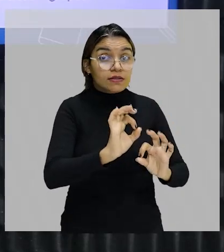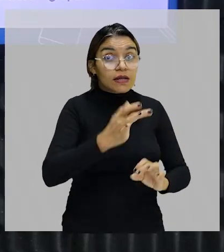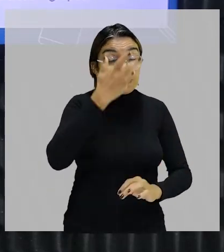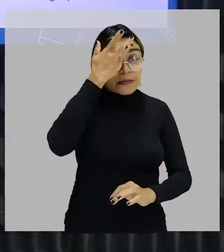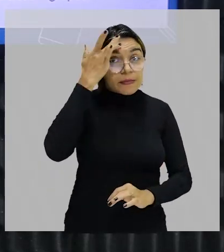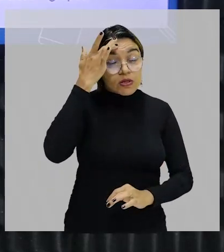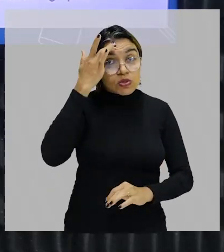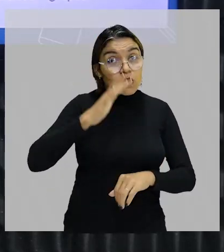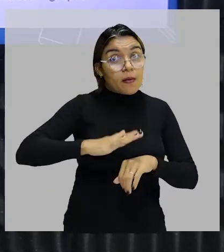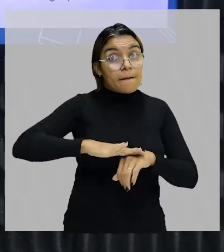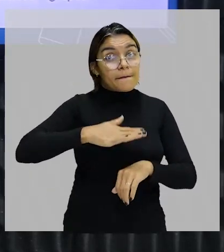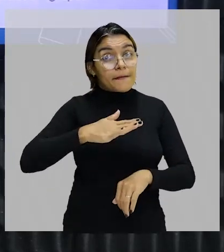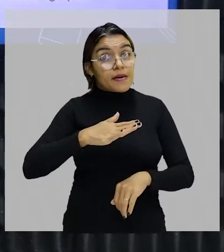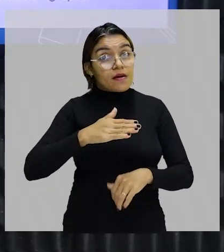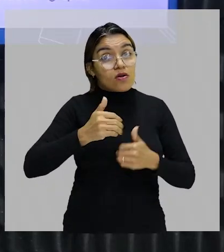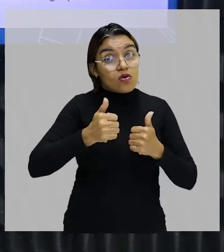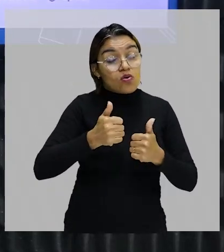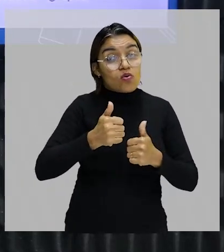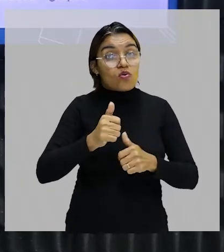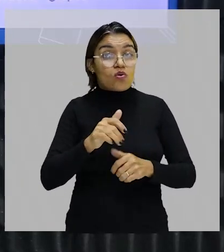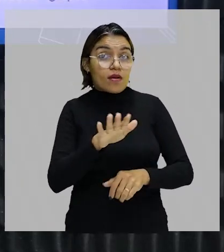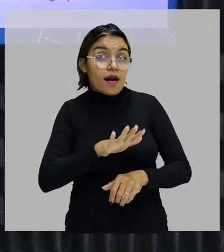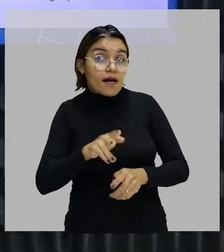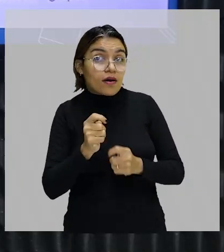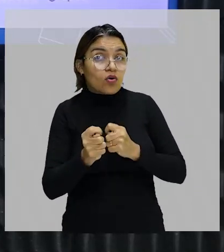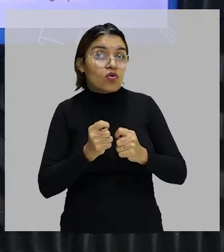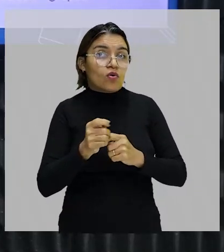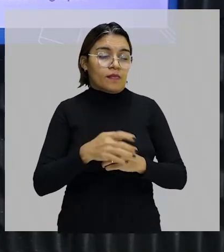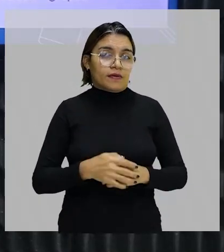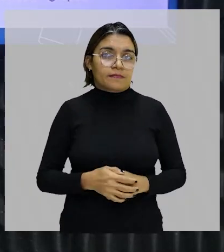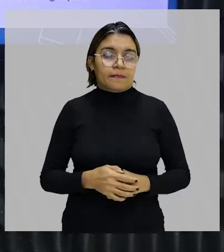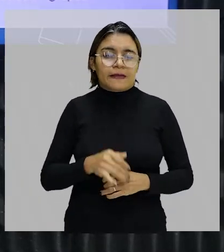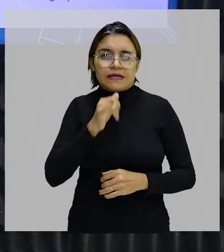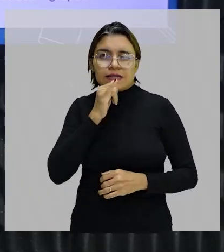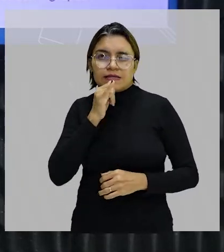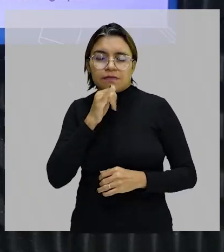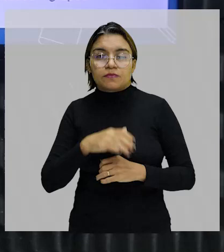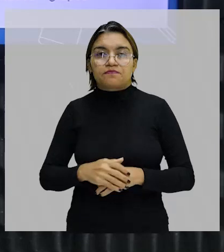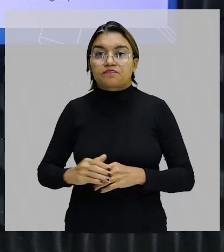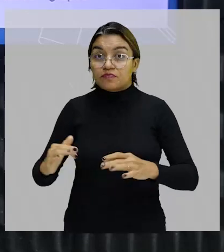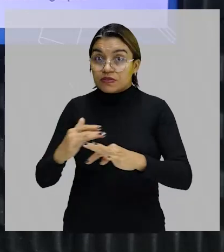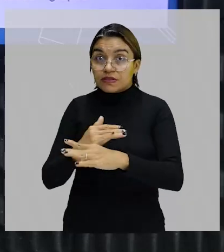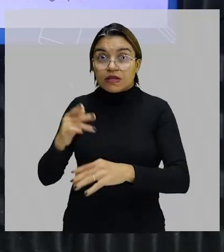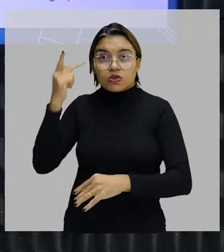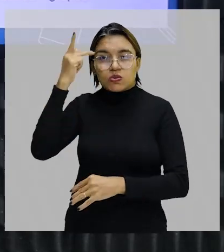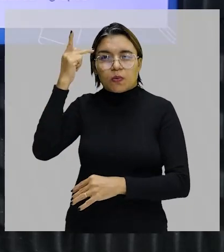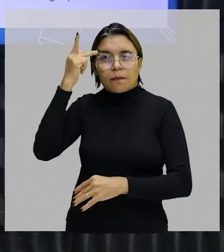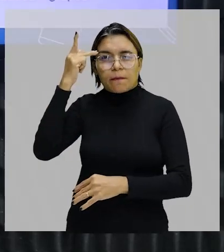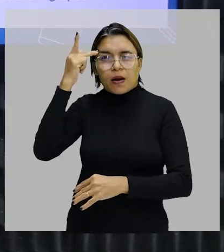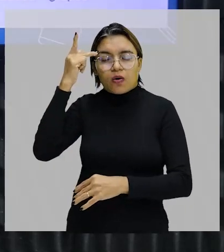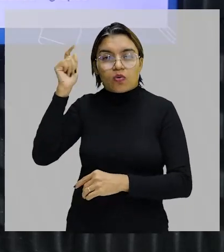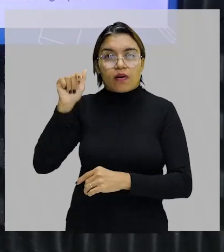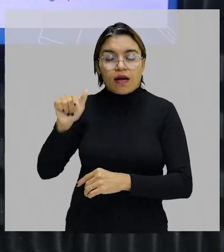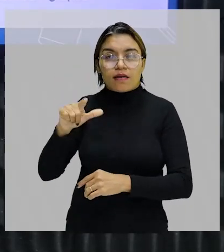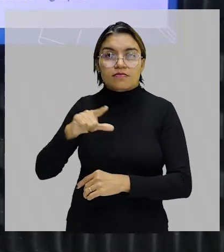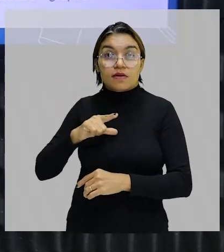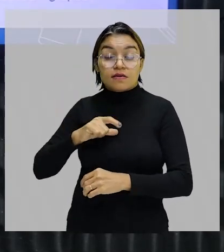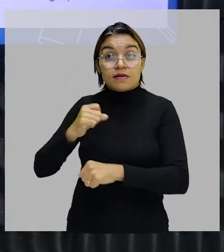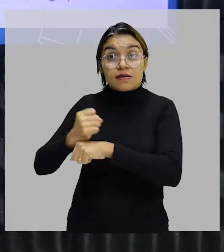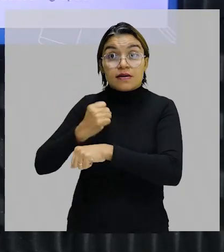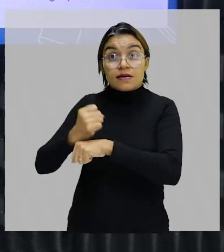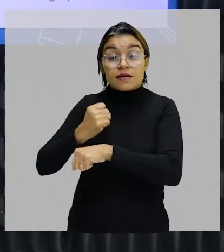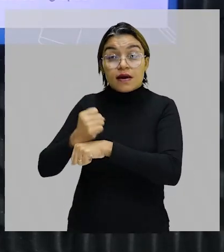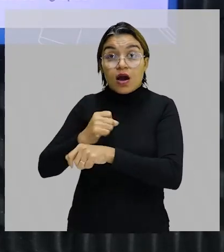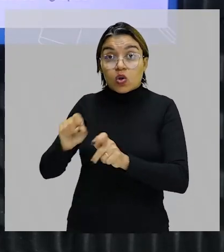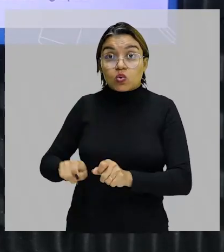mais abastadas economicamente. Qual foi a consequência disso? Cidades como São Paulo começaram a surgir, por exemplo, shoppings de elite, tá?